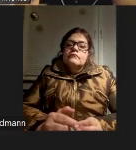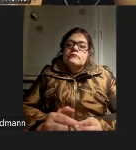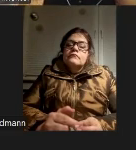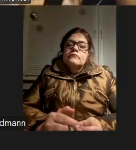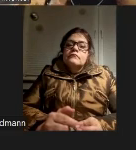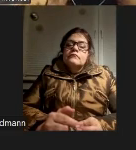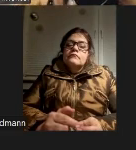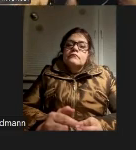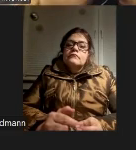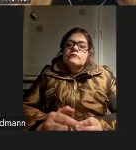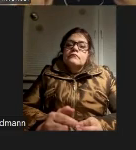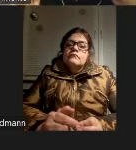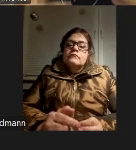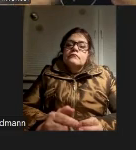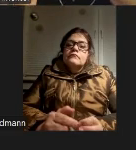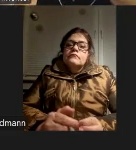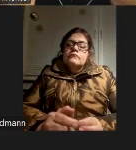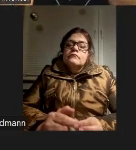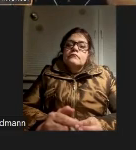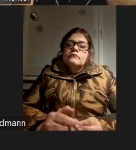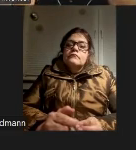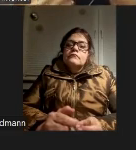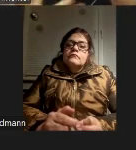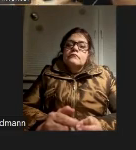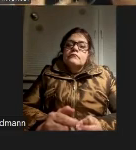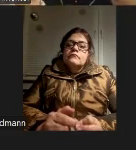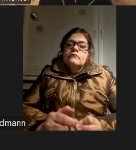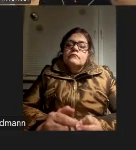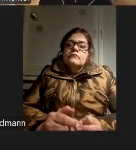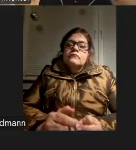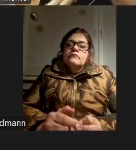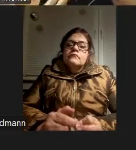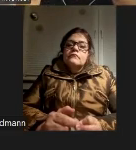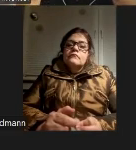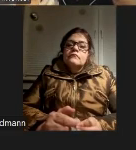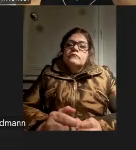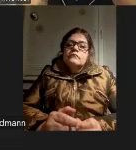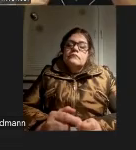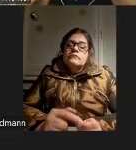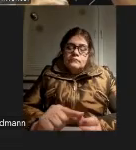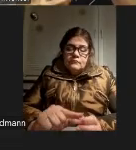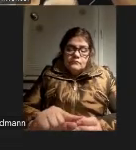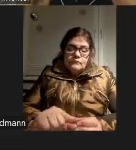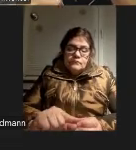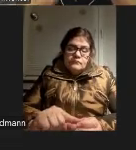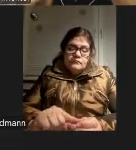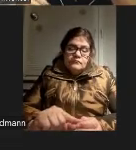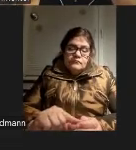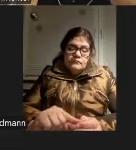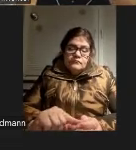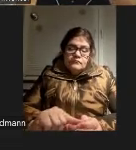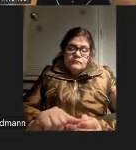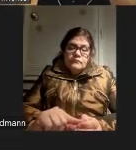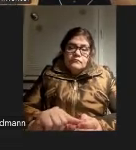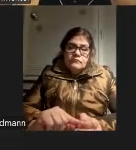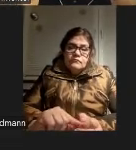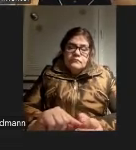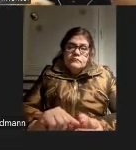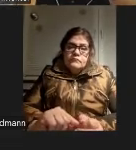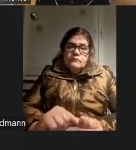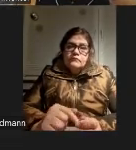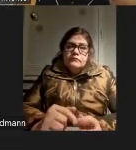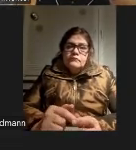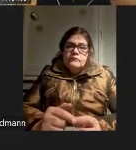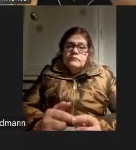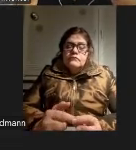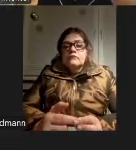processo diagnóstico ou não encaminhar para um diagnóstico se você não for capaz, né? A apneia é uma doença de diagnóstico médico, eu preciso de um